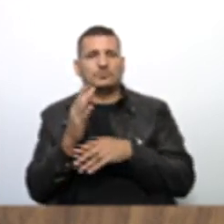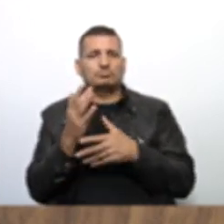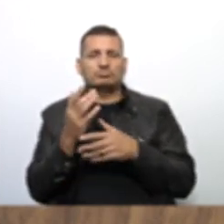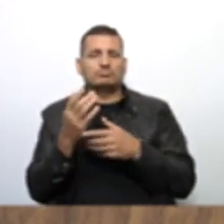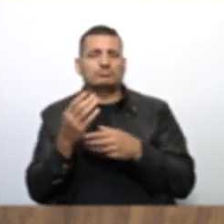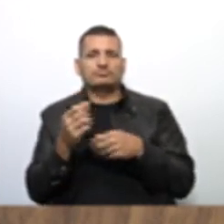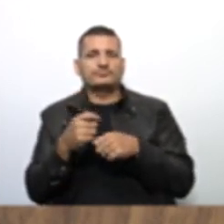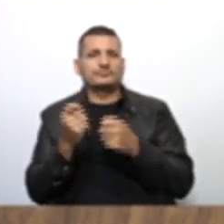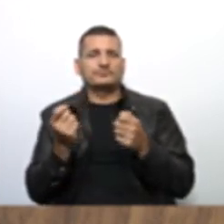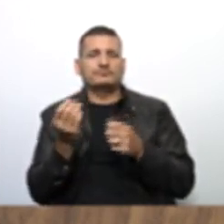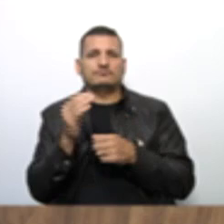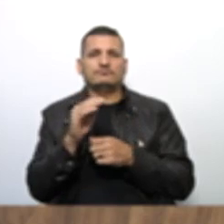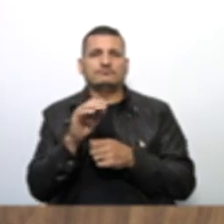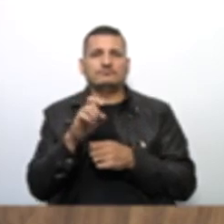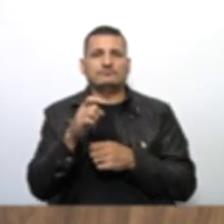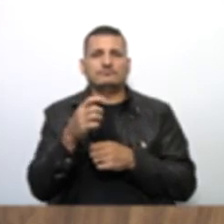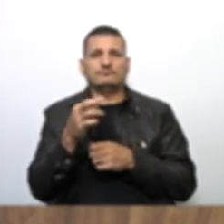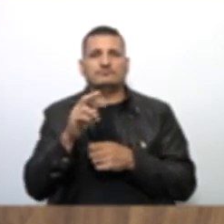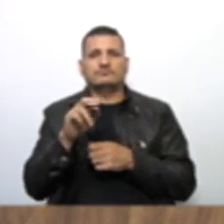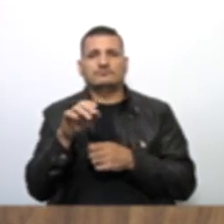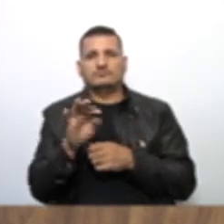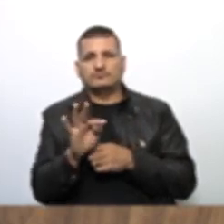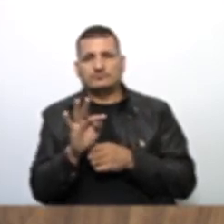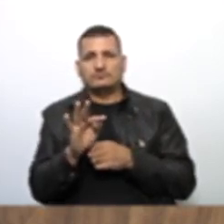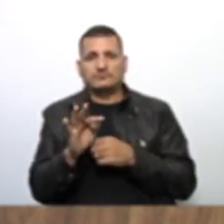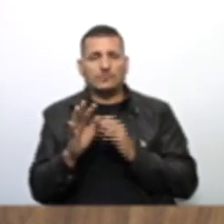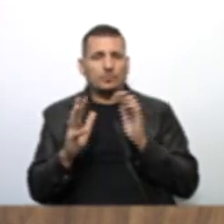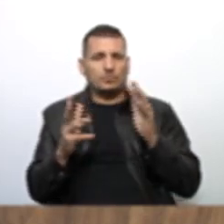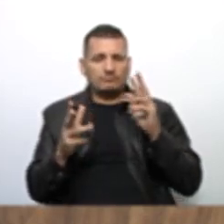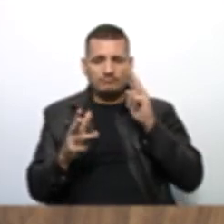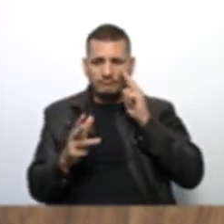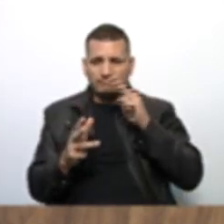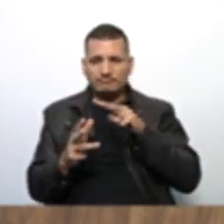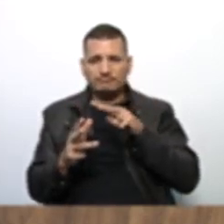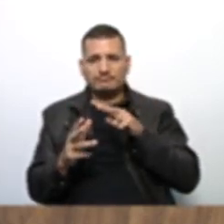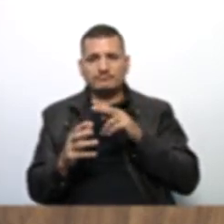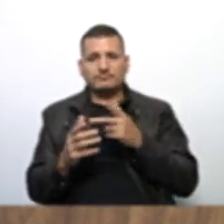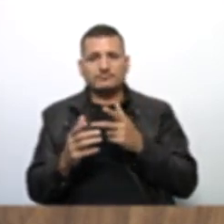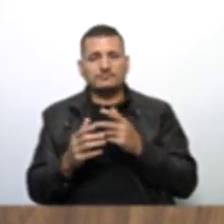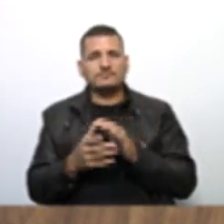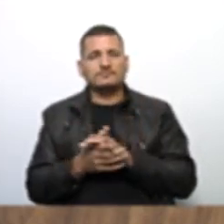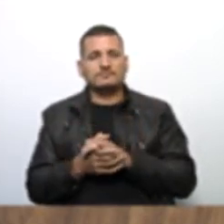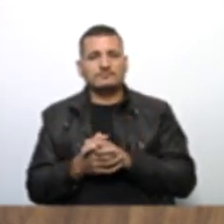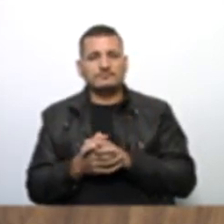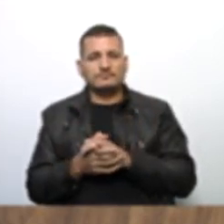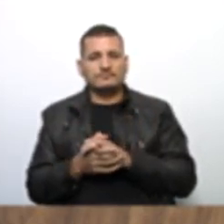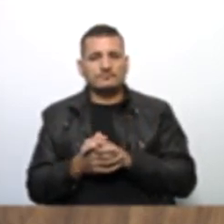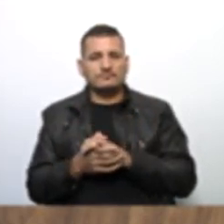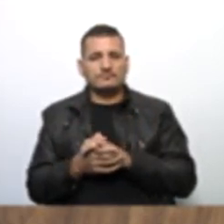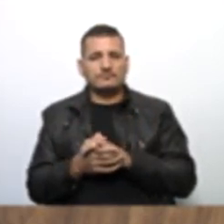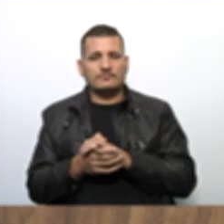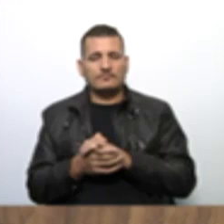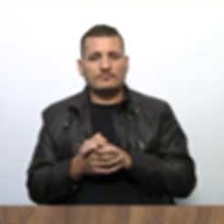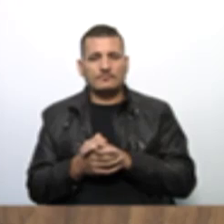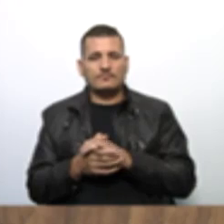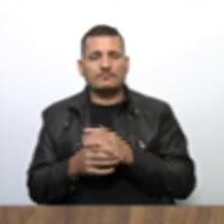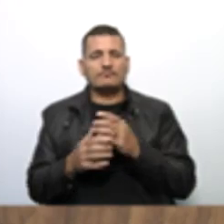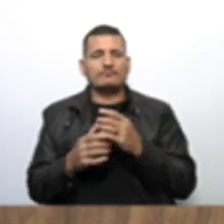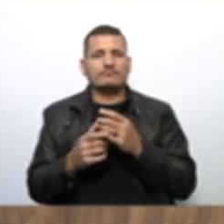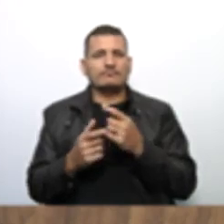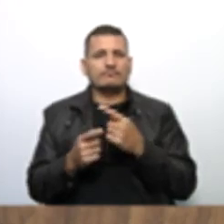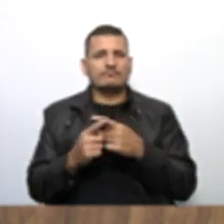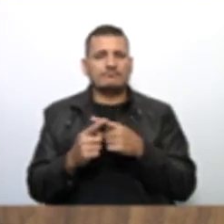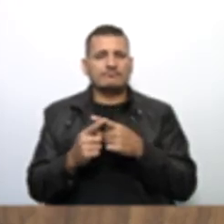lá, de cara para todo mundo poder ver, né, professor? Até questão de realmente manter